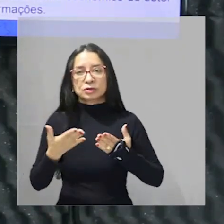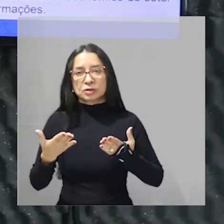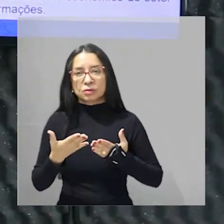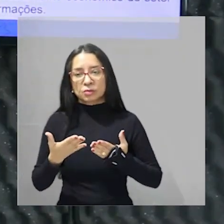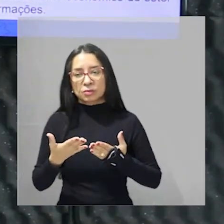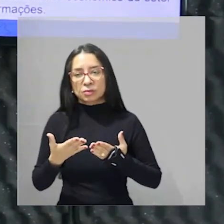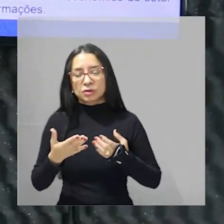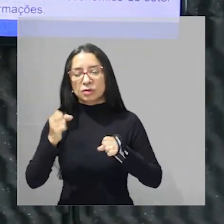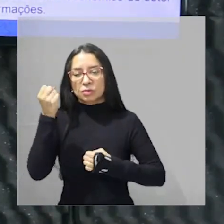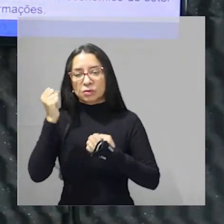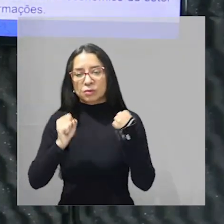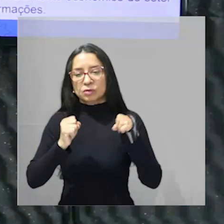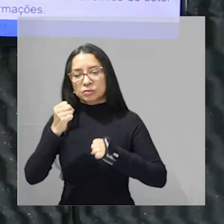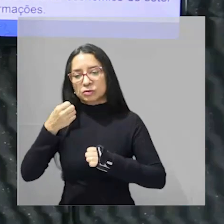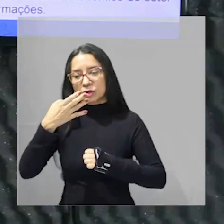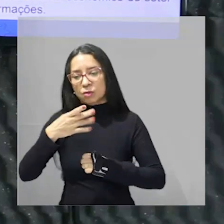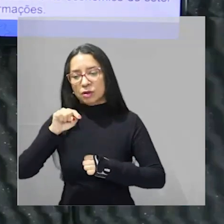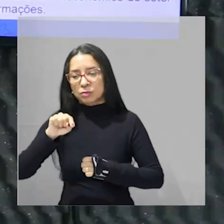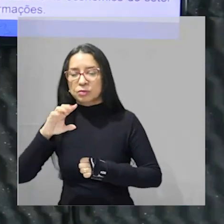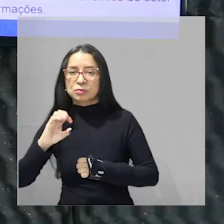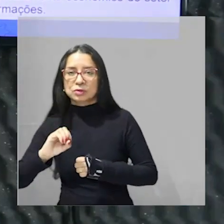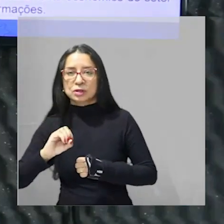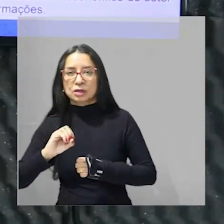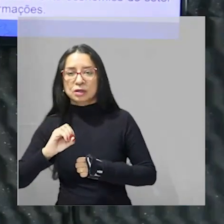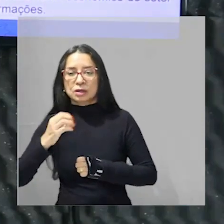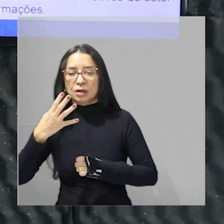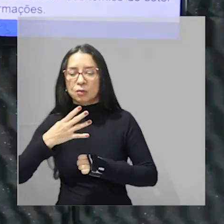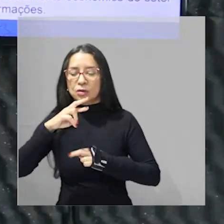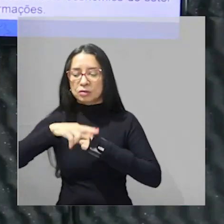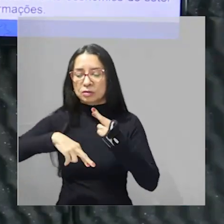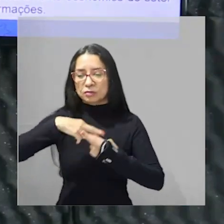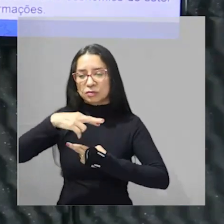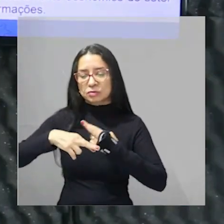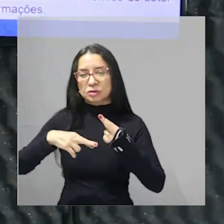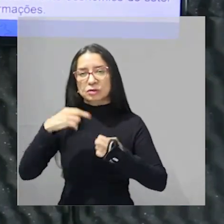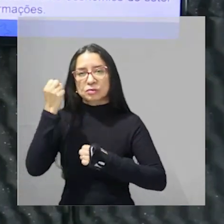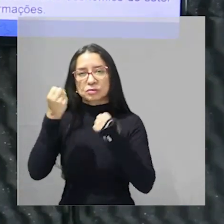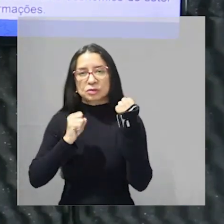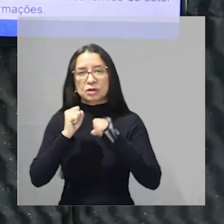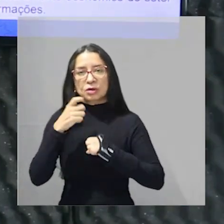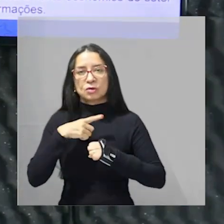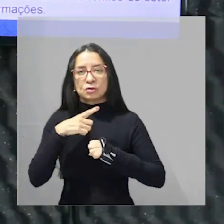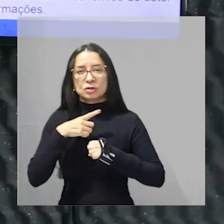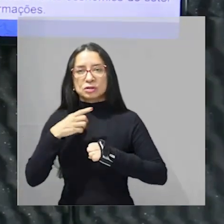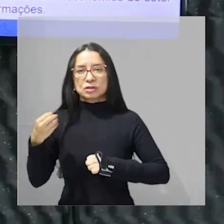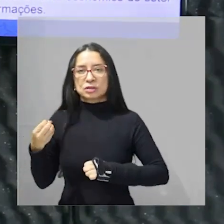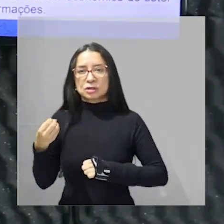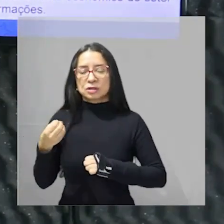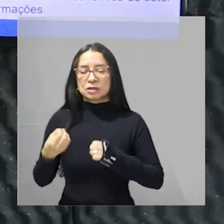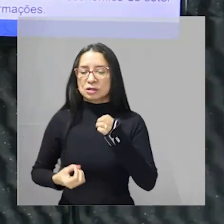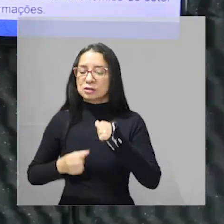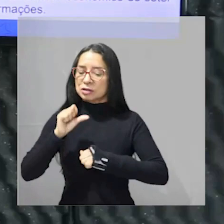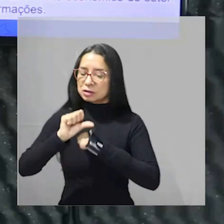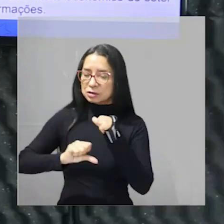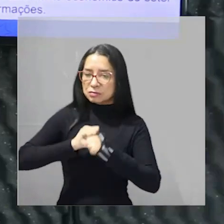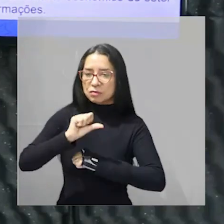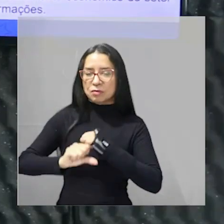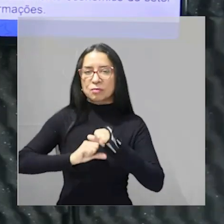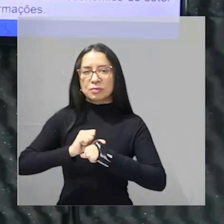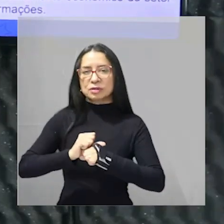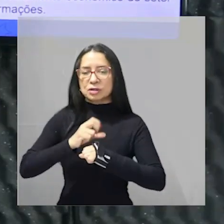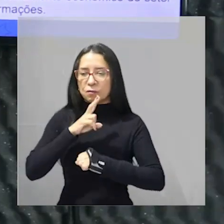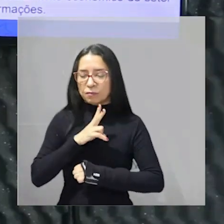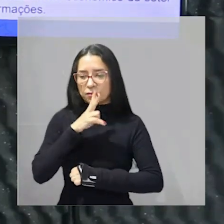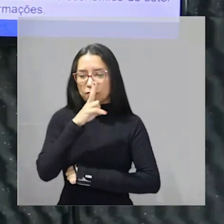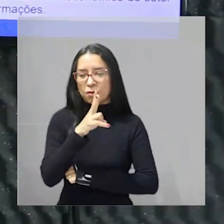a indústria 4.0, a quarta revolução industrial, que traz aí essa inovação cada vez mais intensa, né?